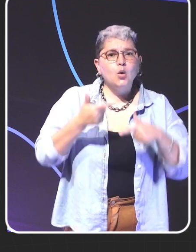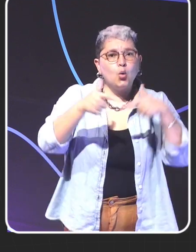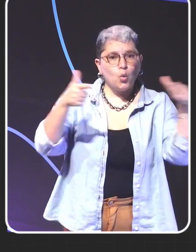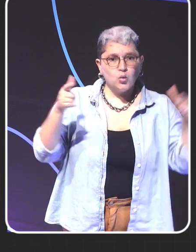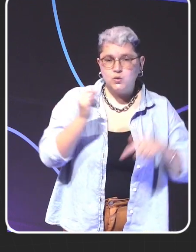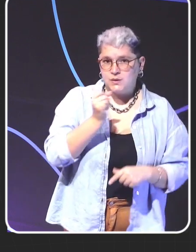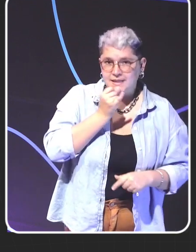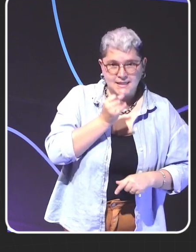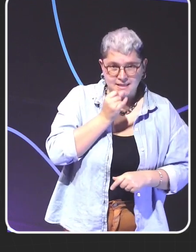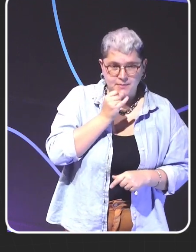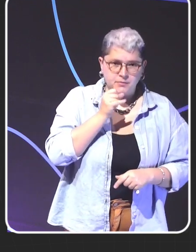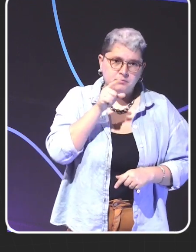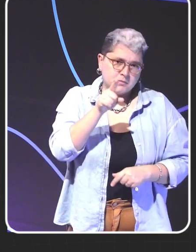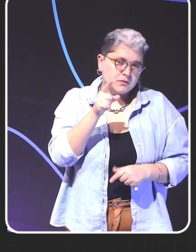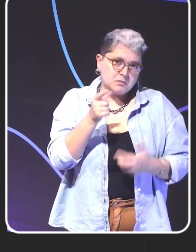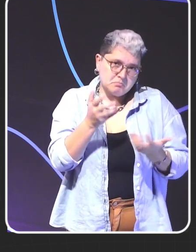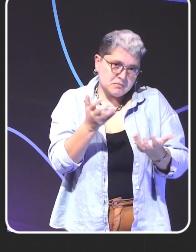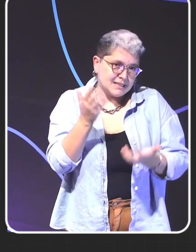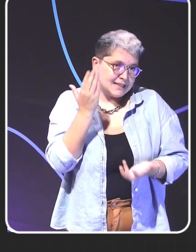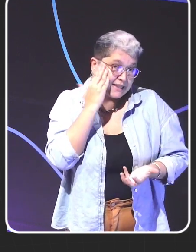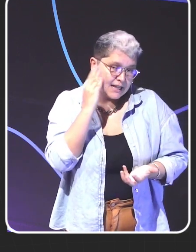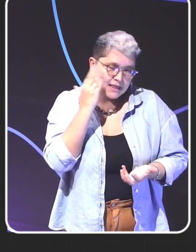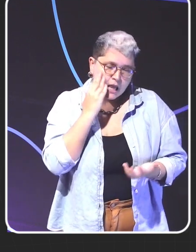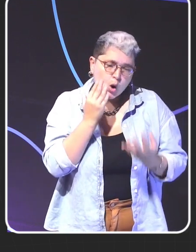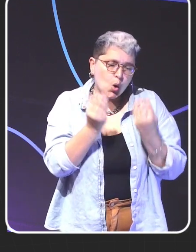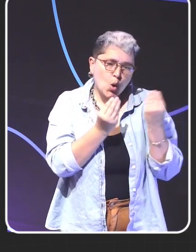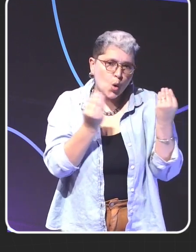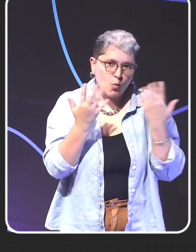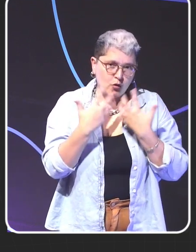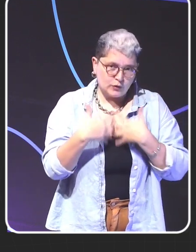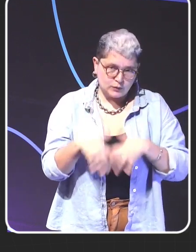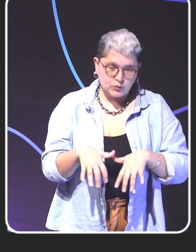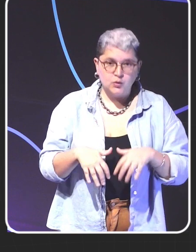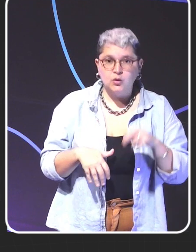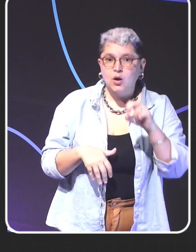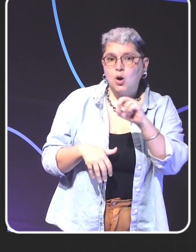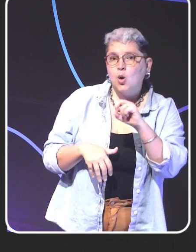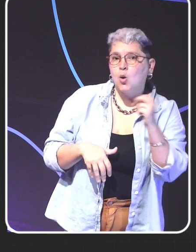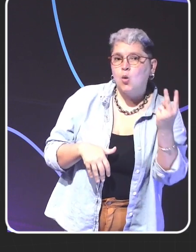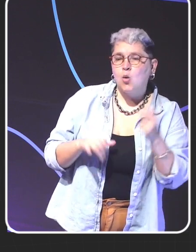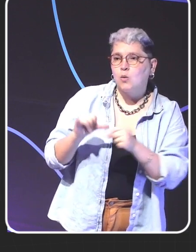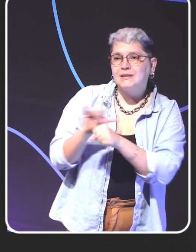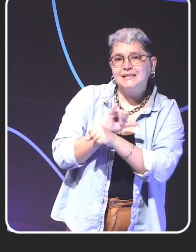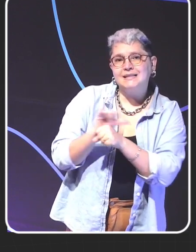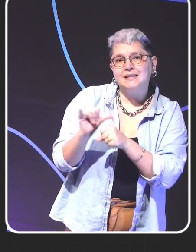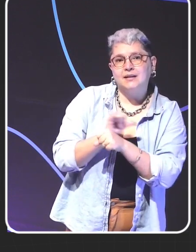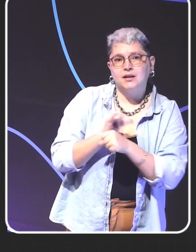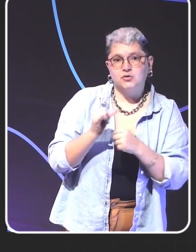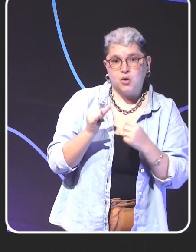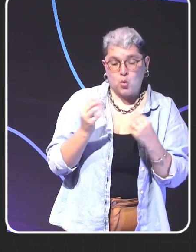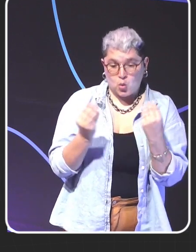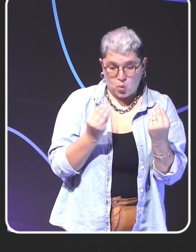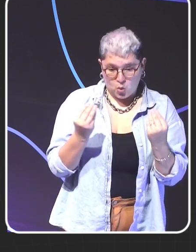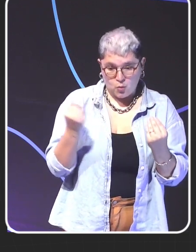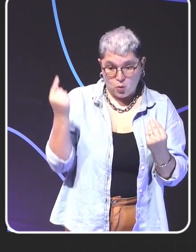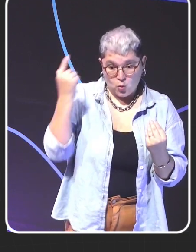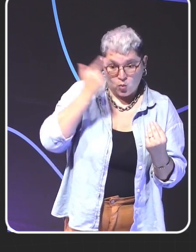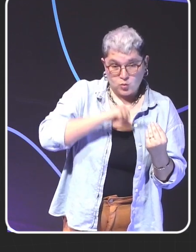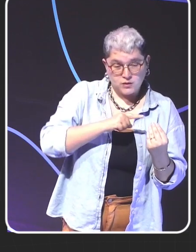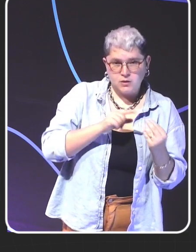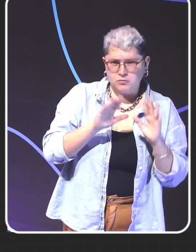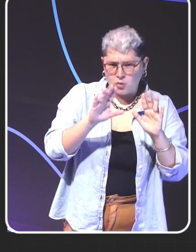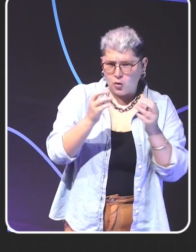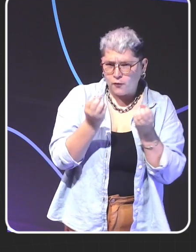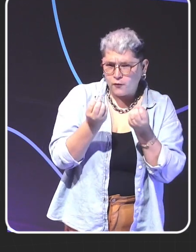quiser entender melhor como funciona, ou entender um pouco mais a estratégia de como a gente pode aplicar, eu trouxe